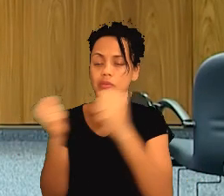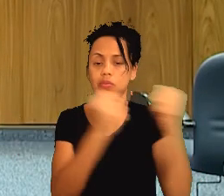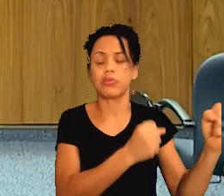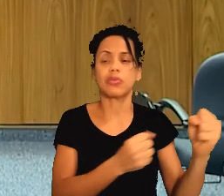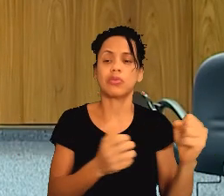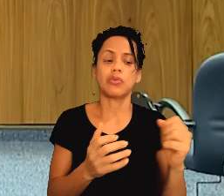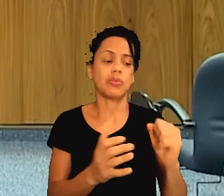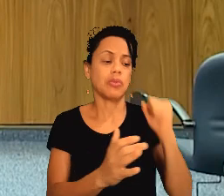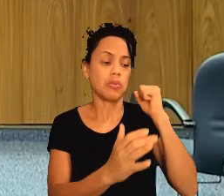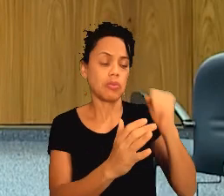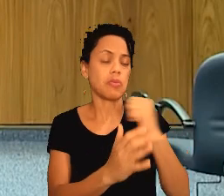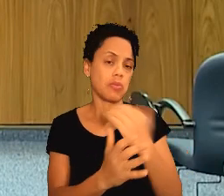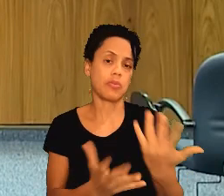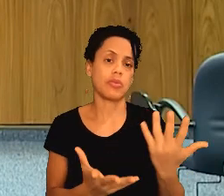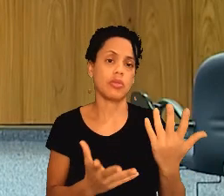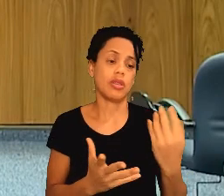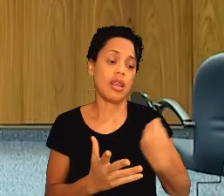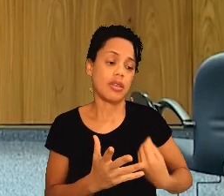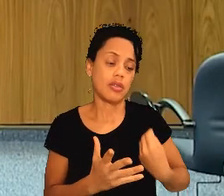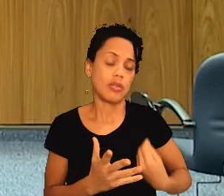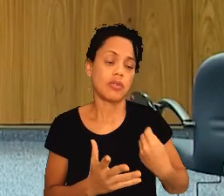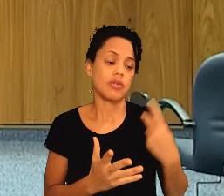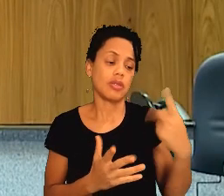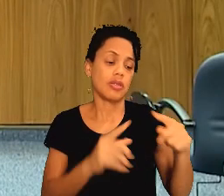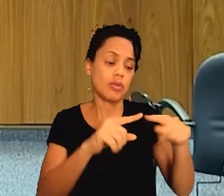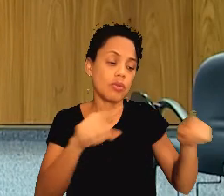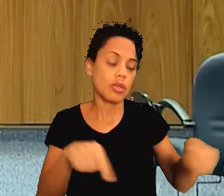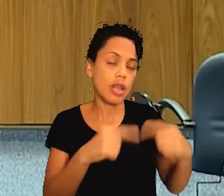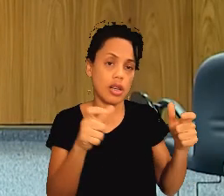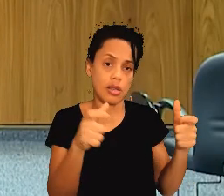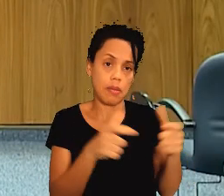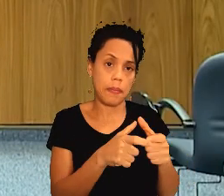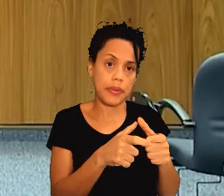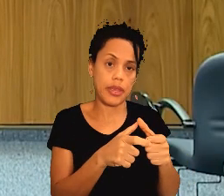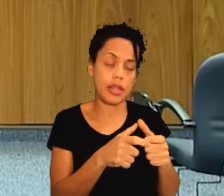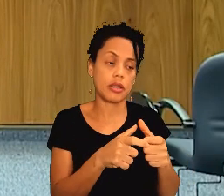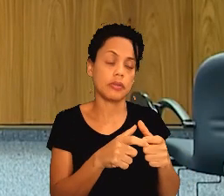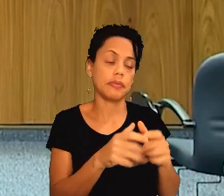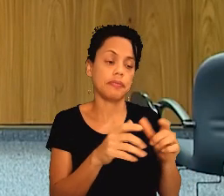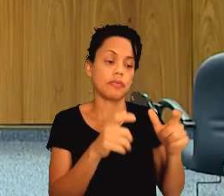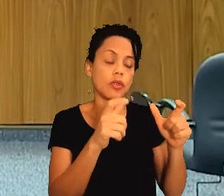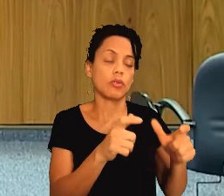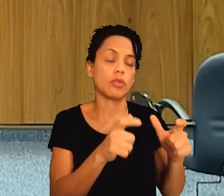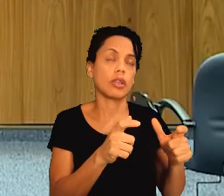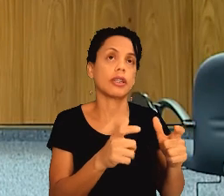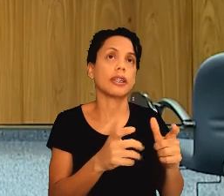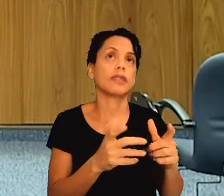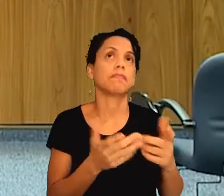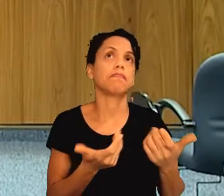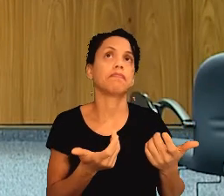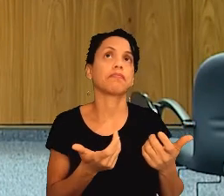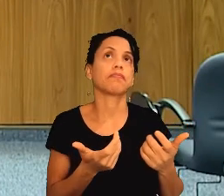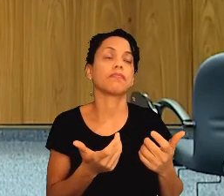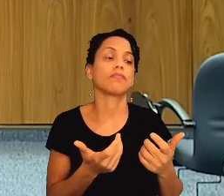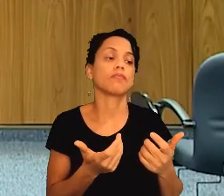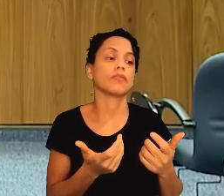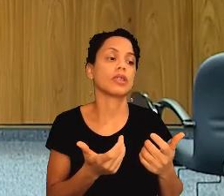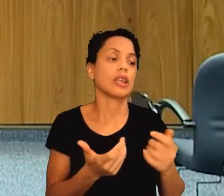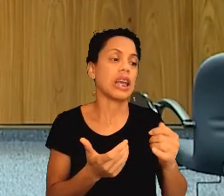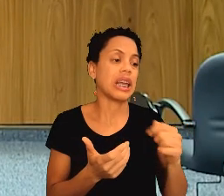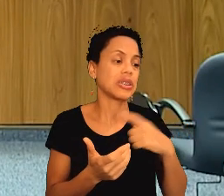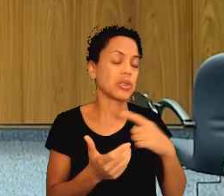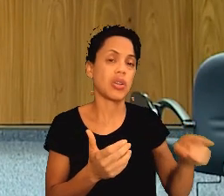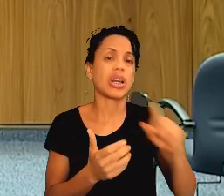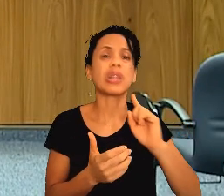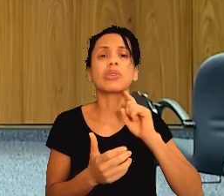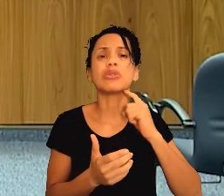de vulnerabilidade social em que esses indígenas vivem nessas pequenas reservas, onde eles estão como